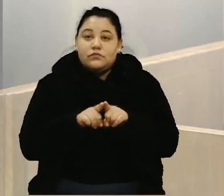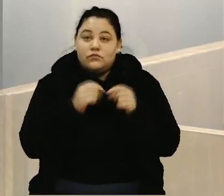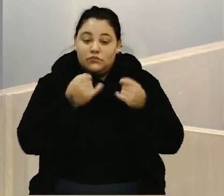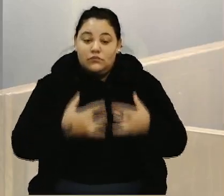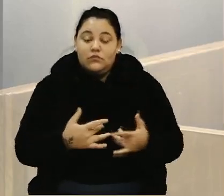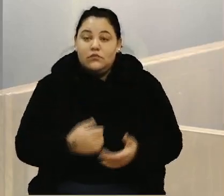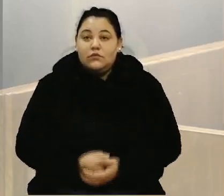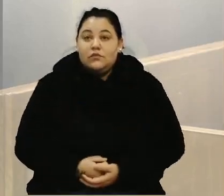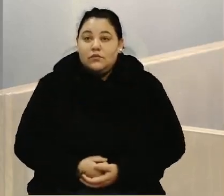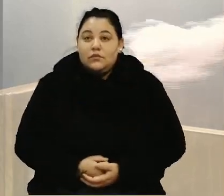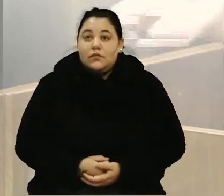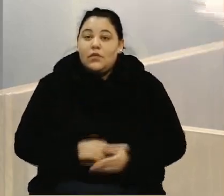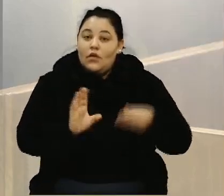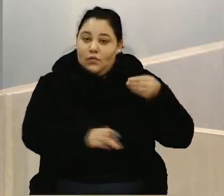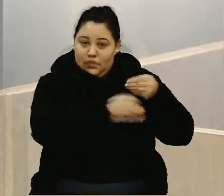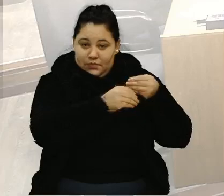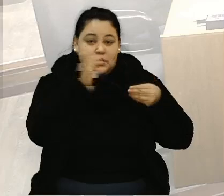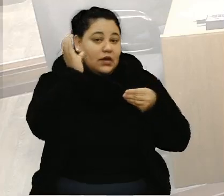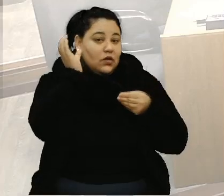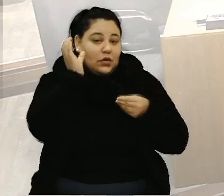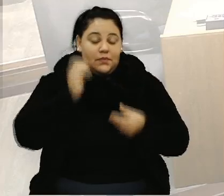seu a parte, por gentileza, vereador Cadório.